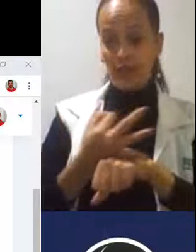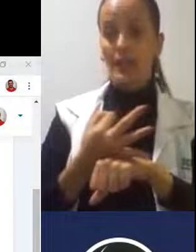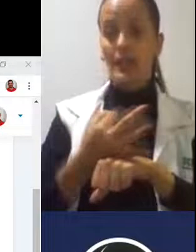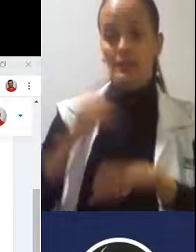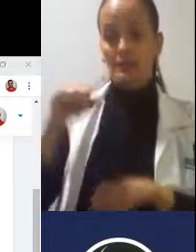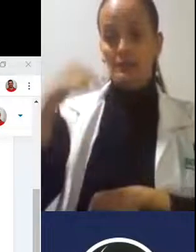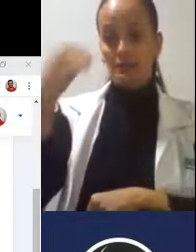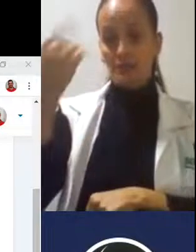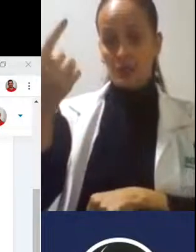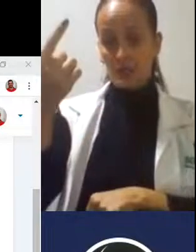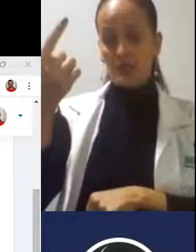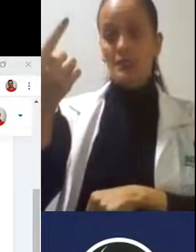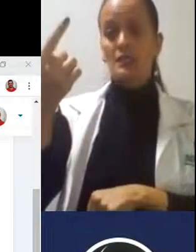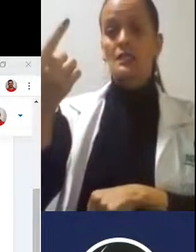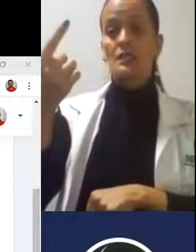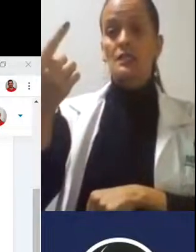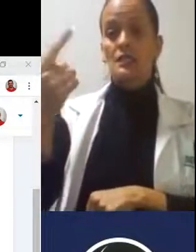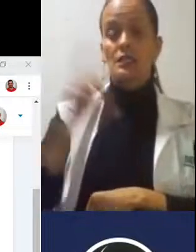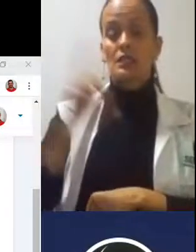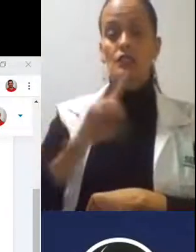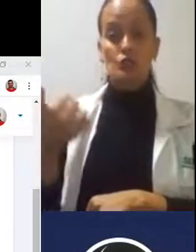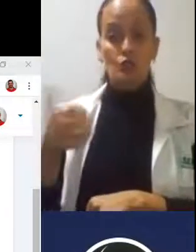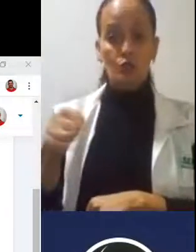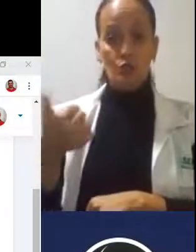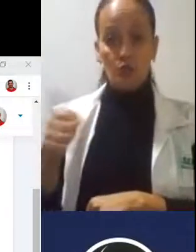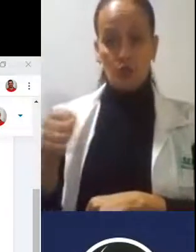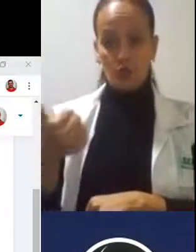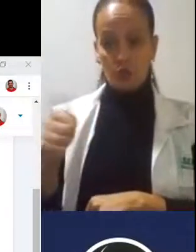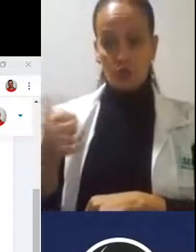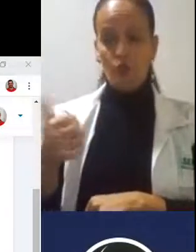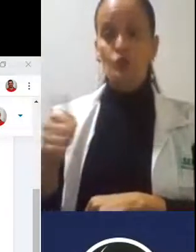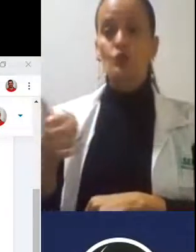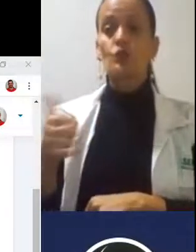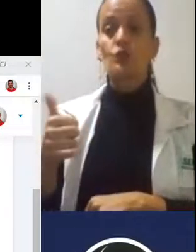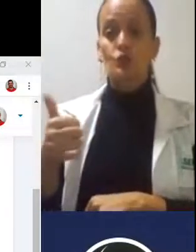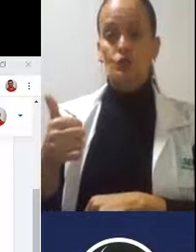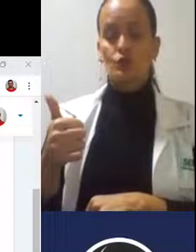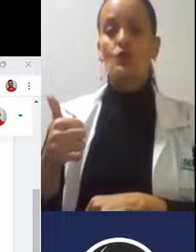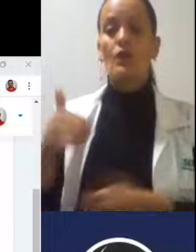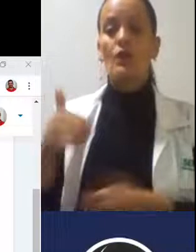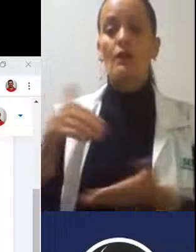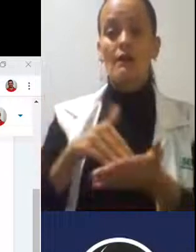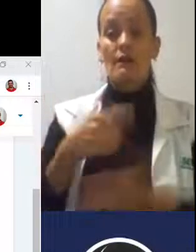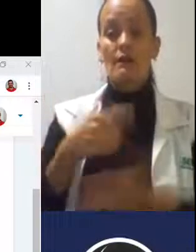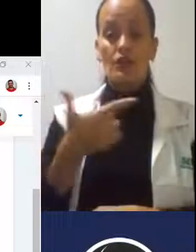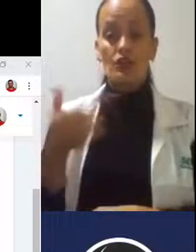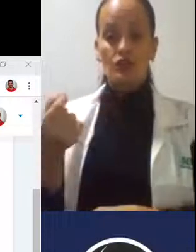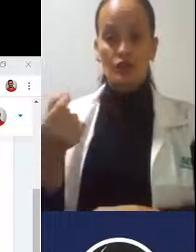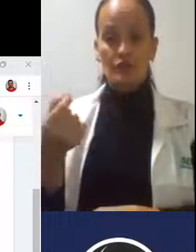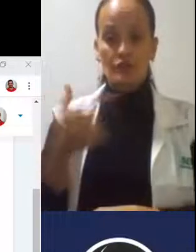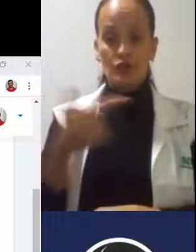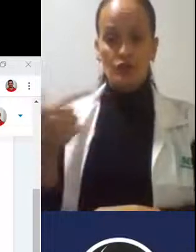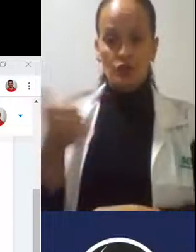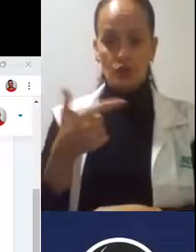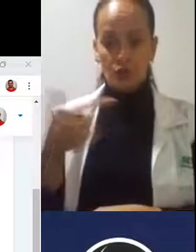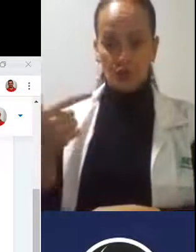deixa eu ver, no dia 11, do dia 11 ao dia 20, até o dia 22, se eu não me